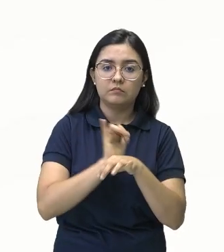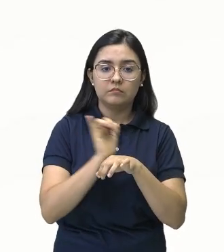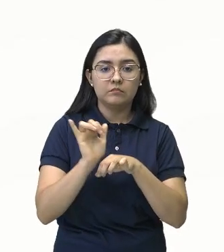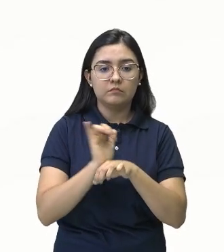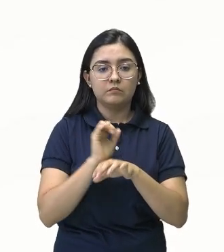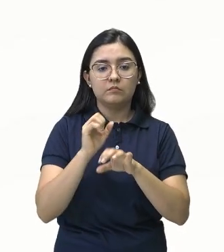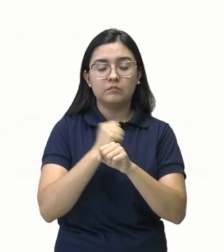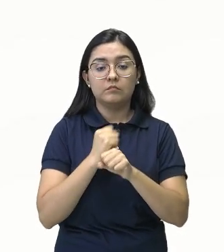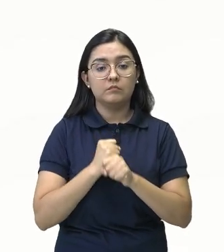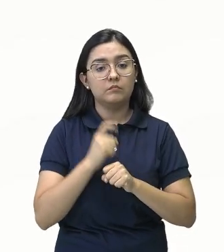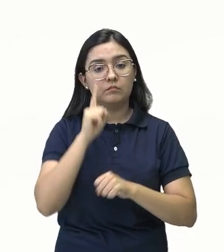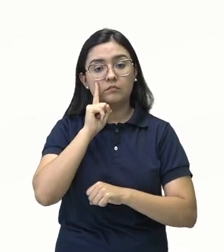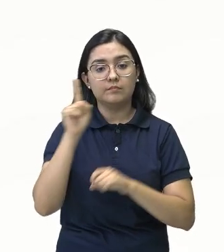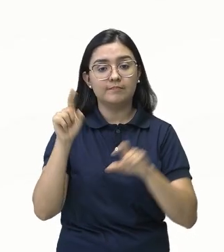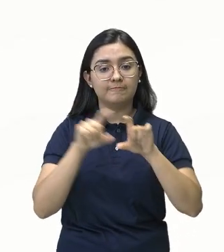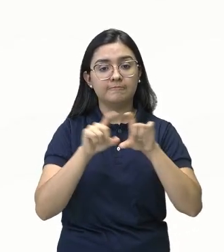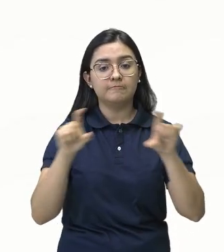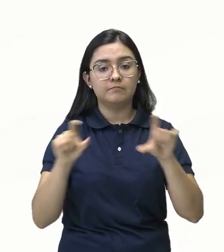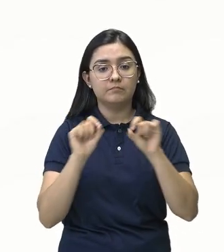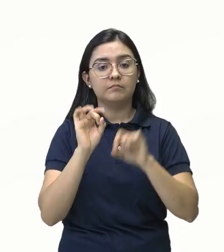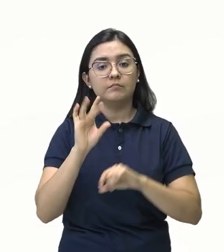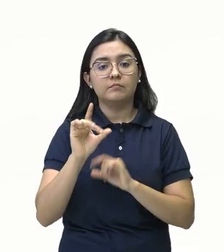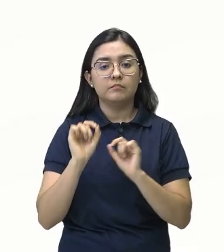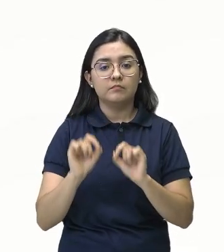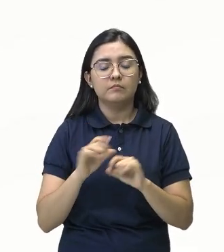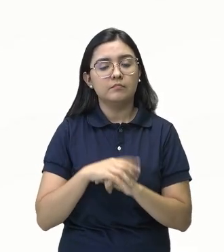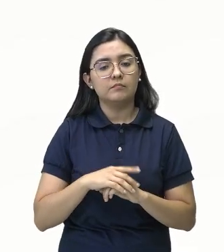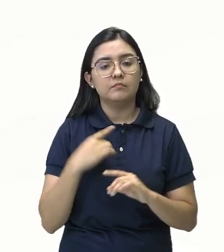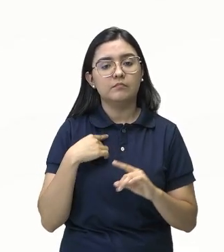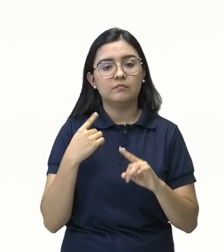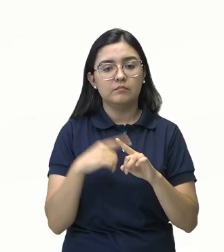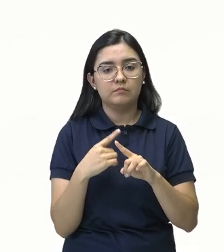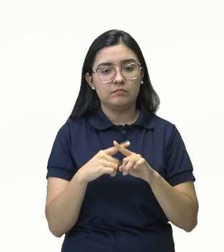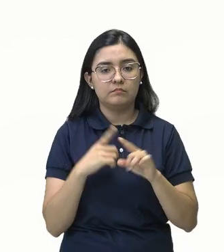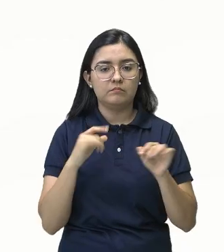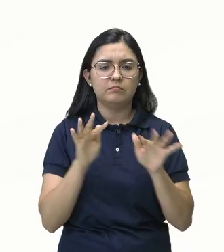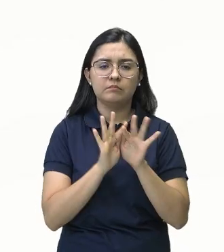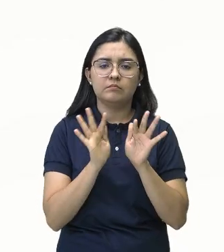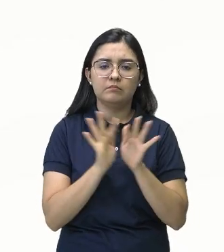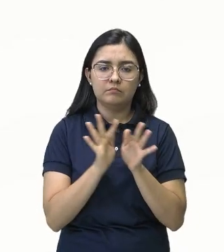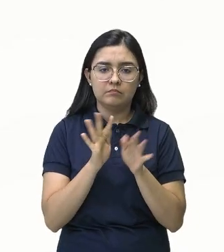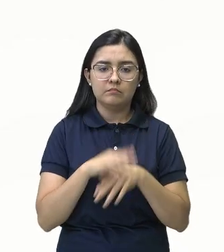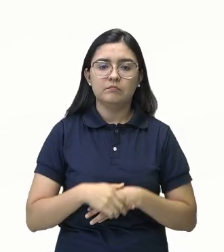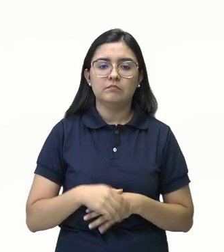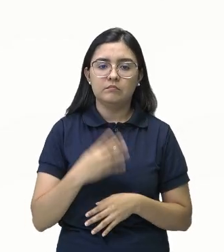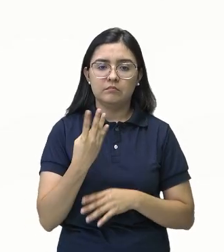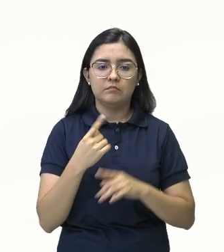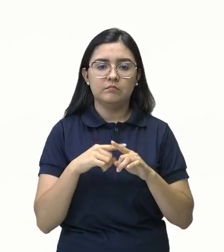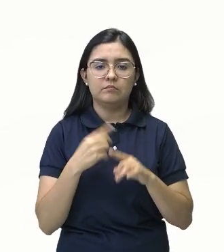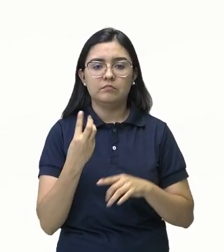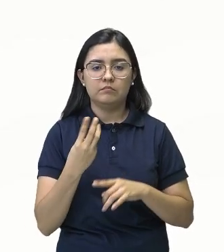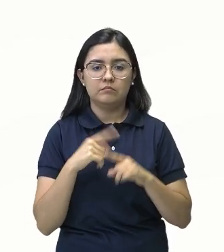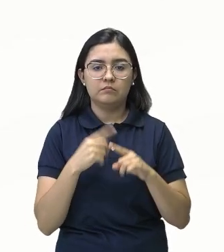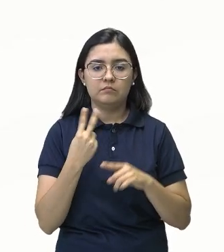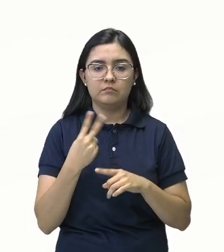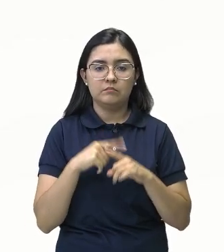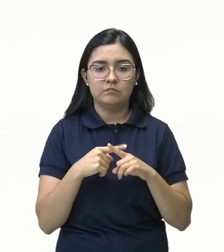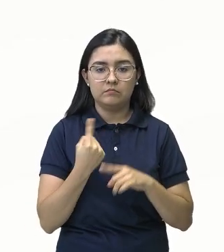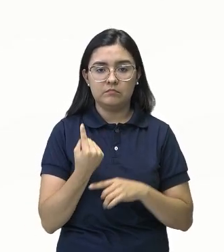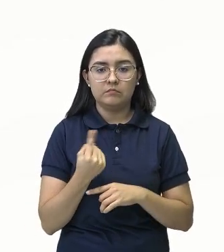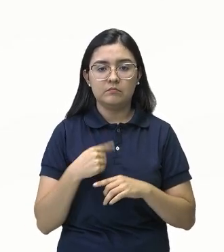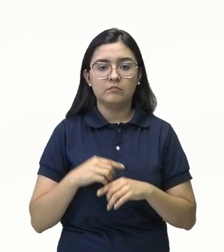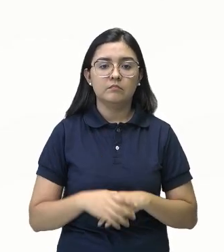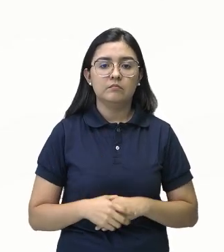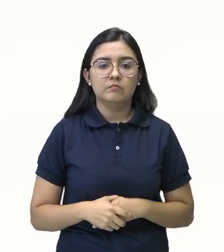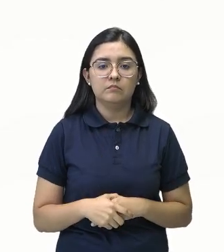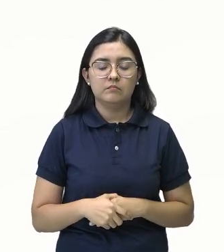Aqui, na nossa solução, está apenas fazendo a multiplicaçãozinha simples. Então, 4 vezes 3 vezes 2 vezes